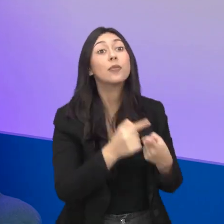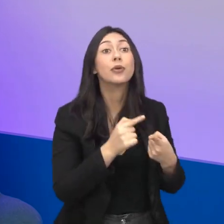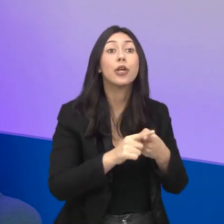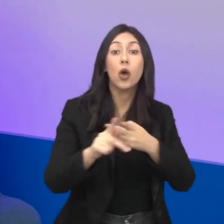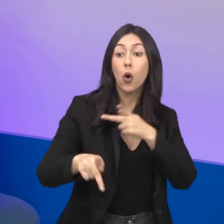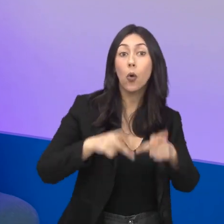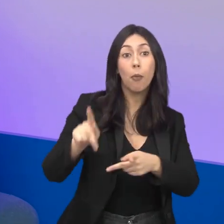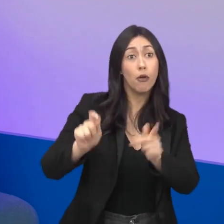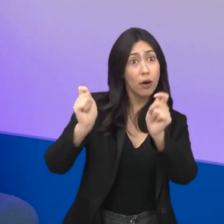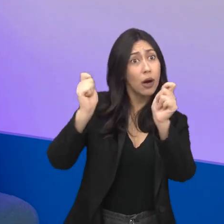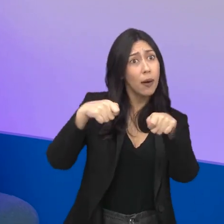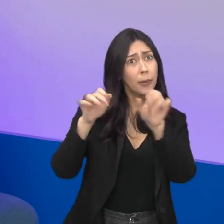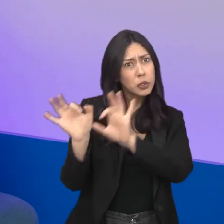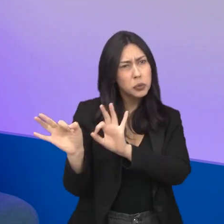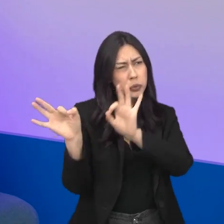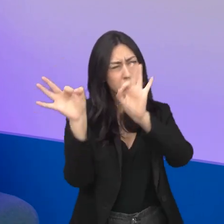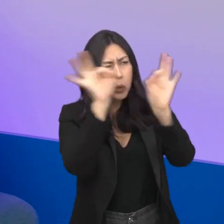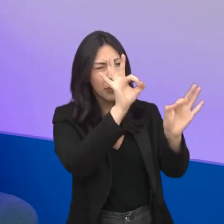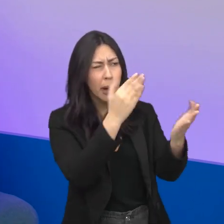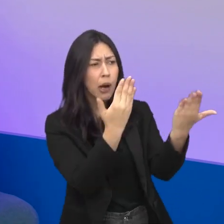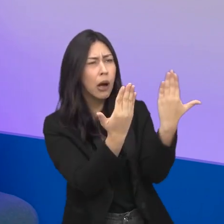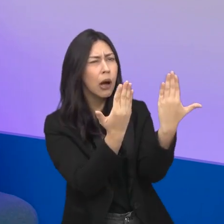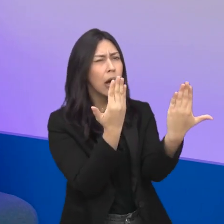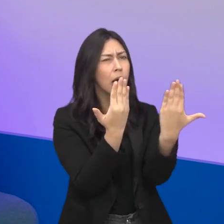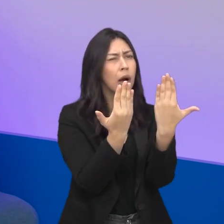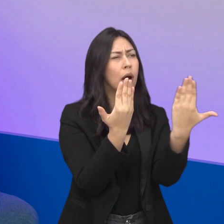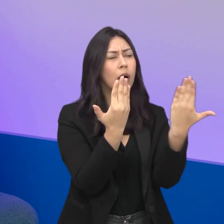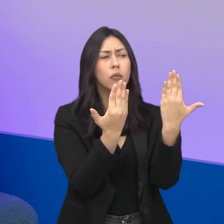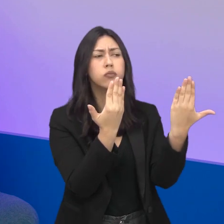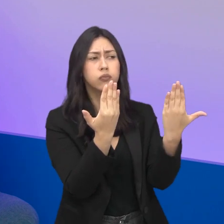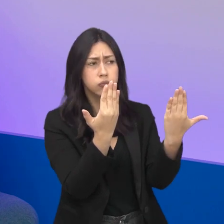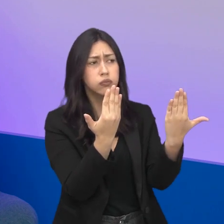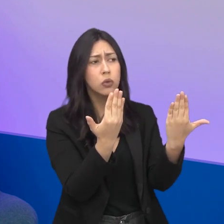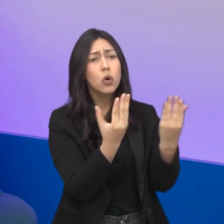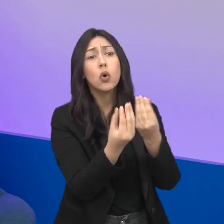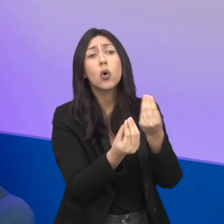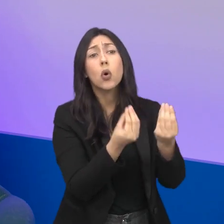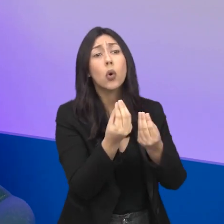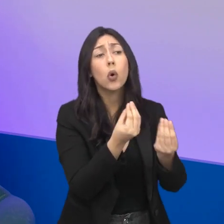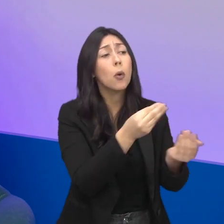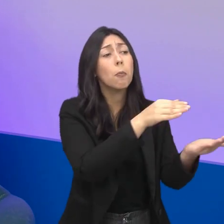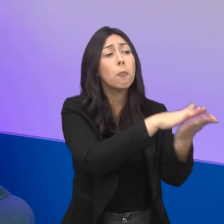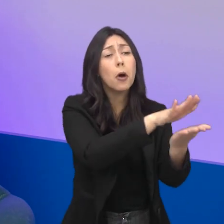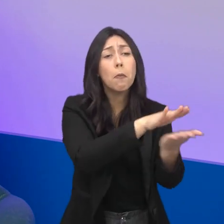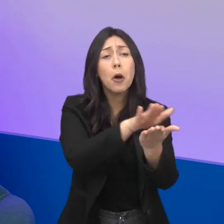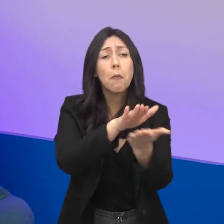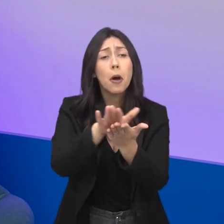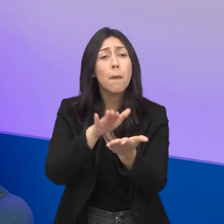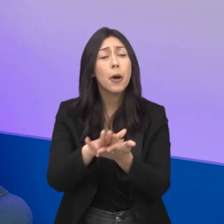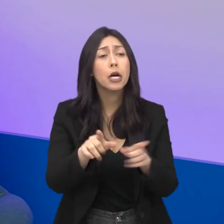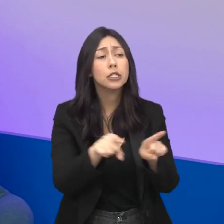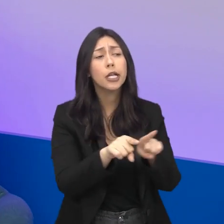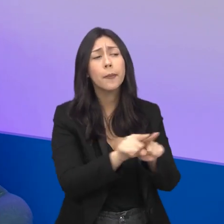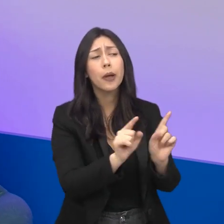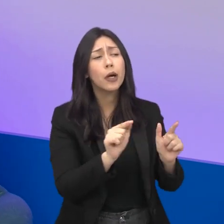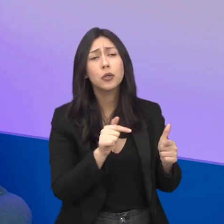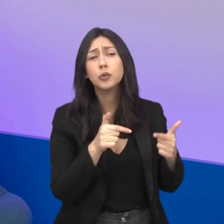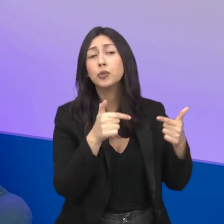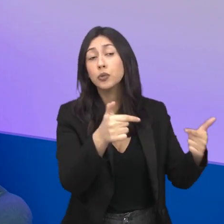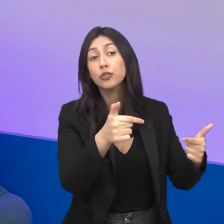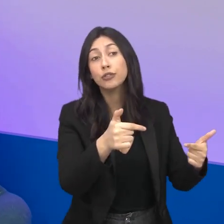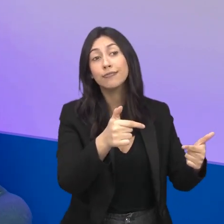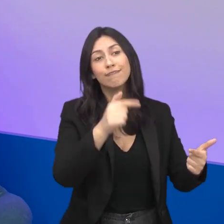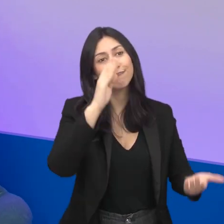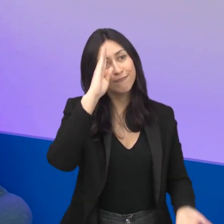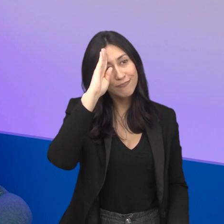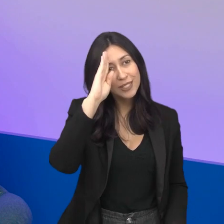a população consegue acompanhar, né, quase que em tempo real o que o representante dela está fazendo e, principalmente,